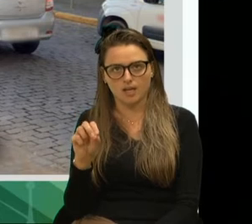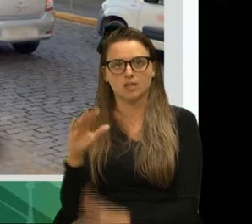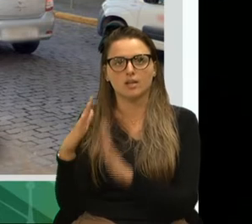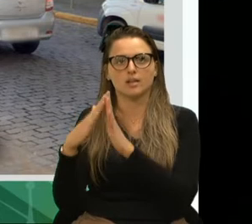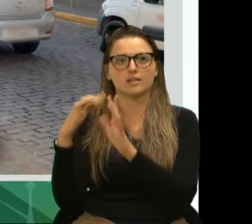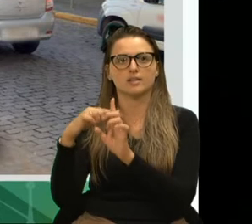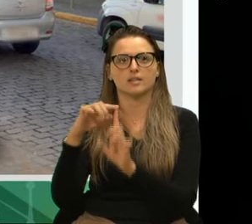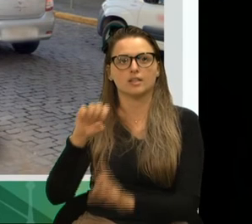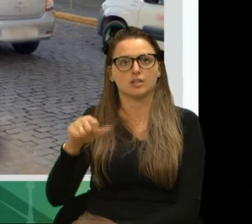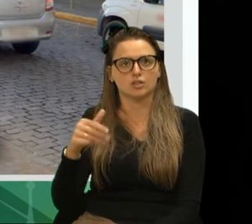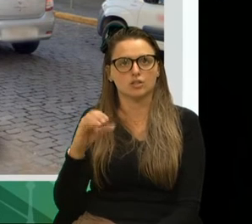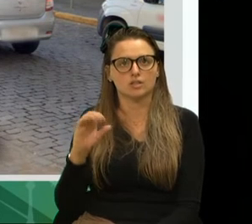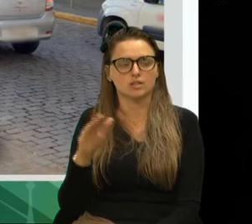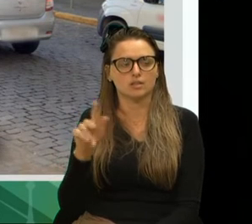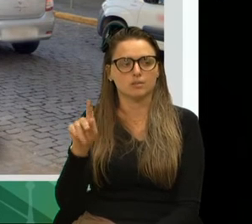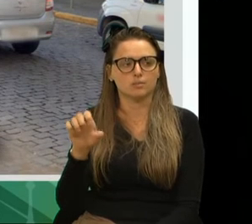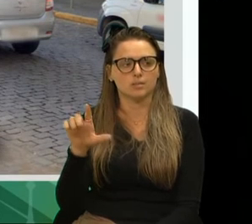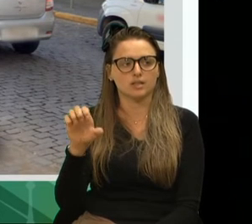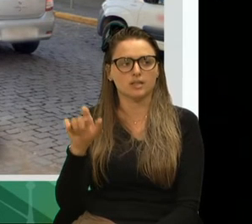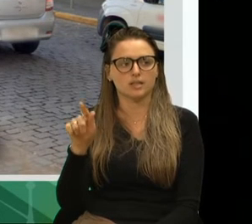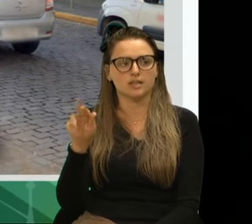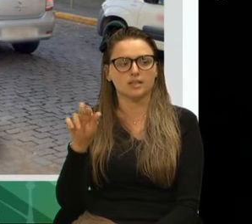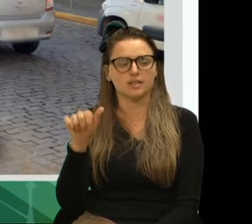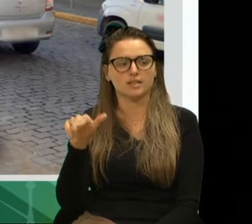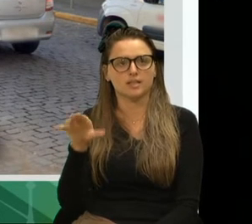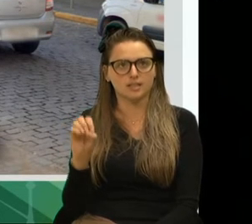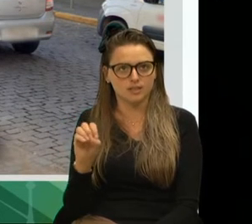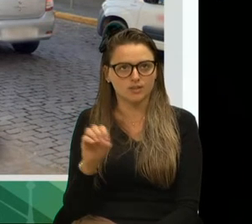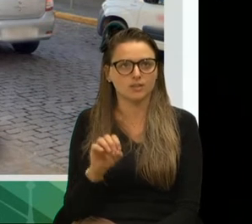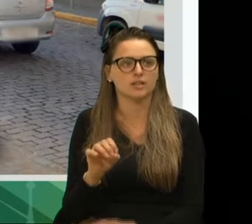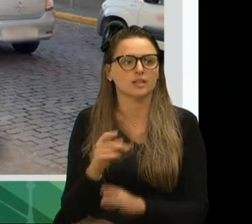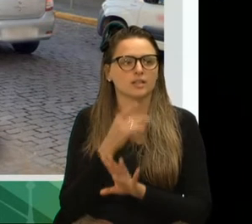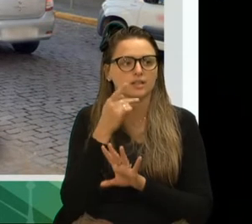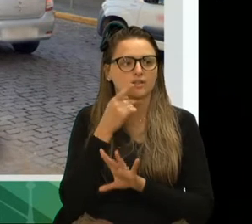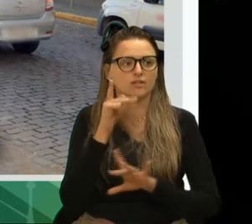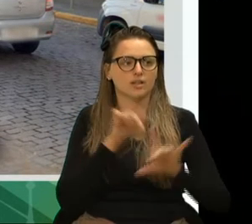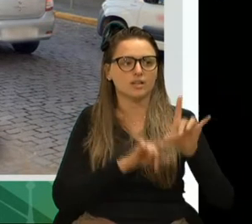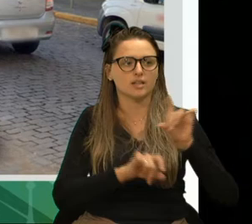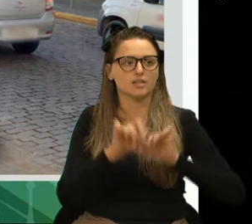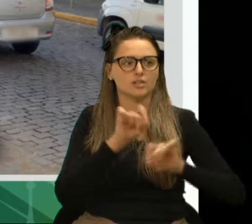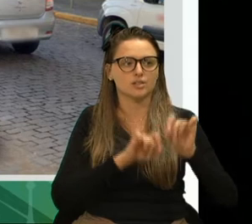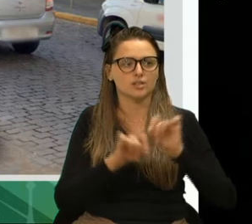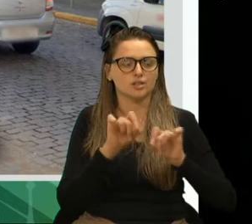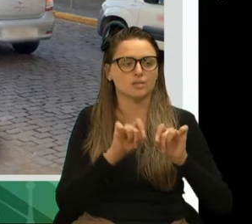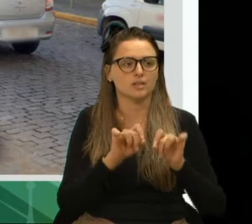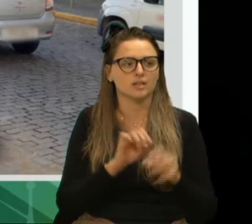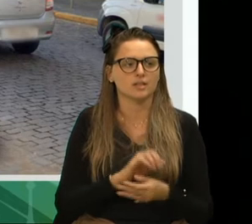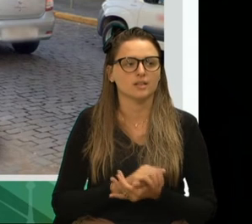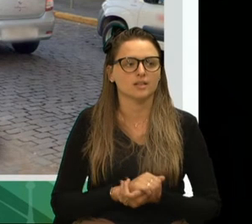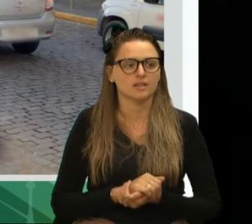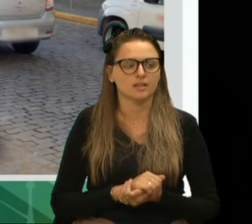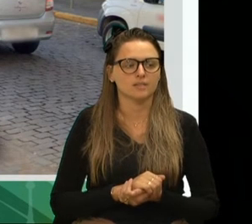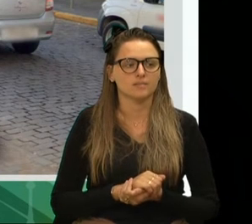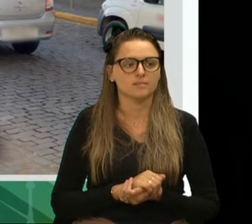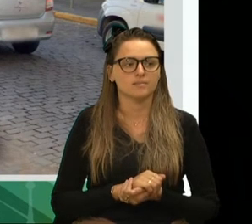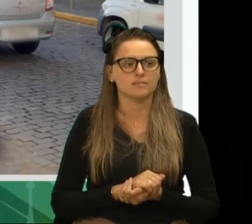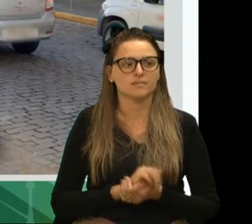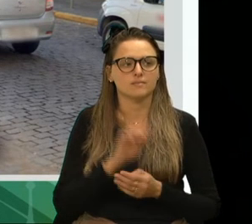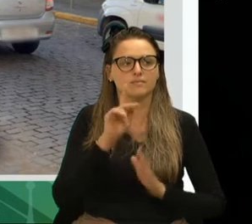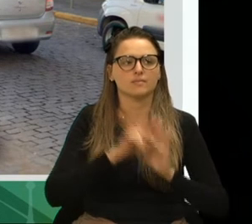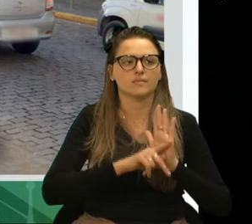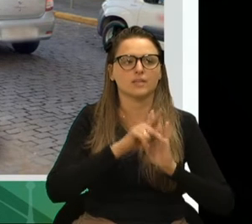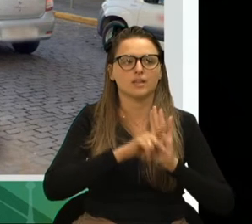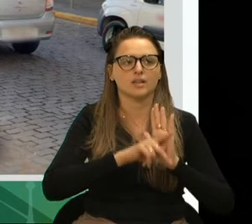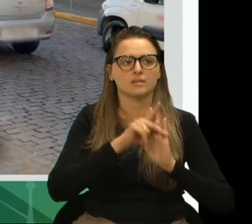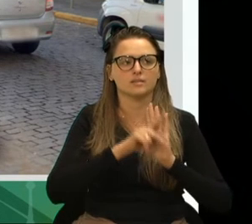Pelegrino, que ornamenta uma das laterais da igreja. Ele que trabalha muito essa questão de São Francisco de Assis, padroeiro dos animais. Então, o Rogério Baerle